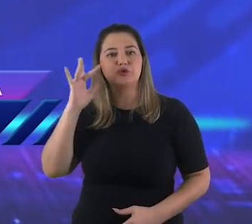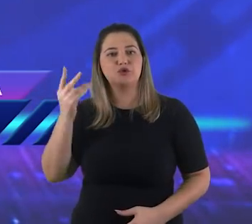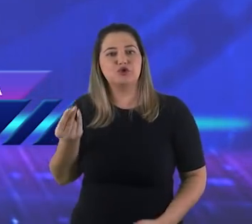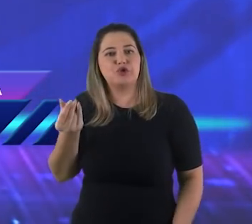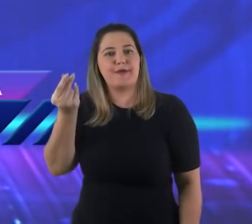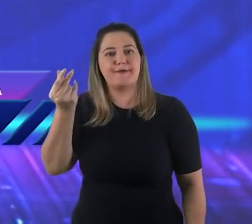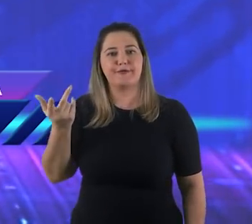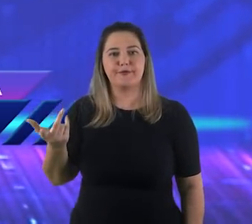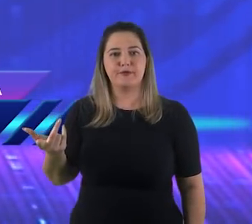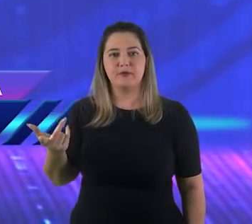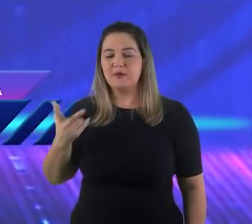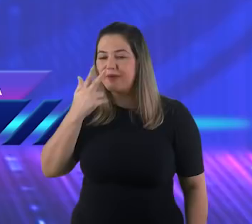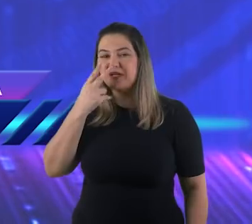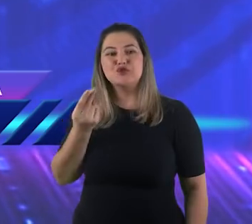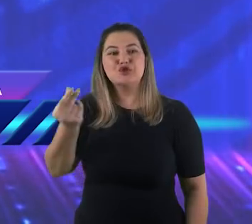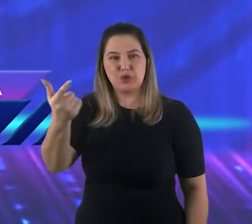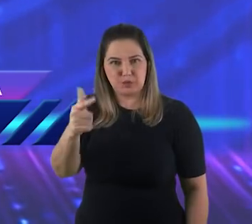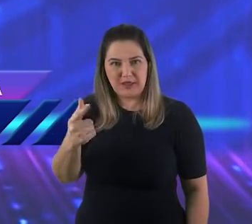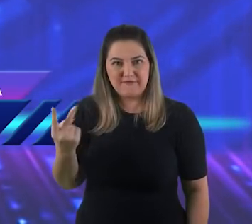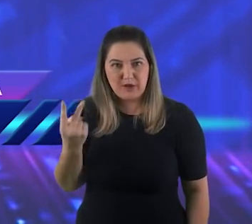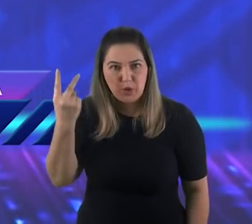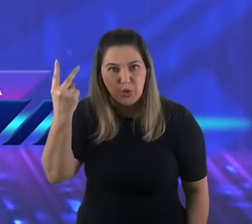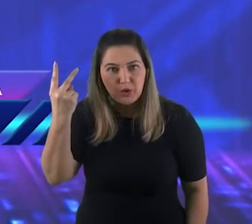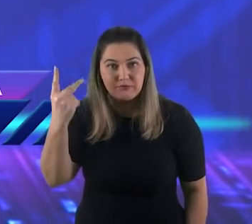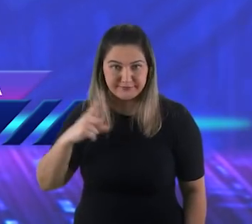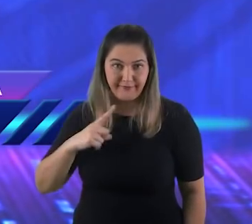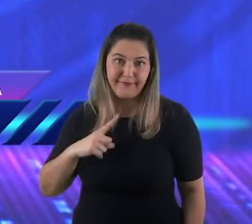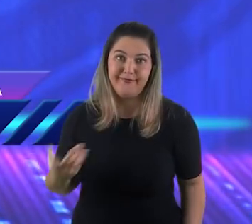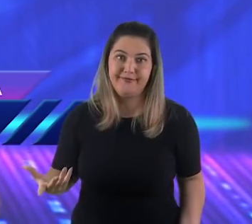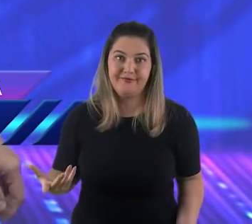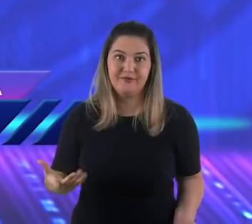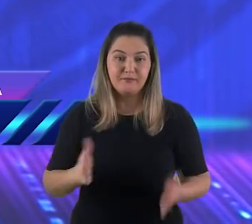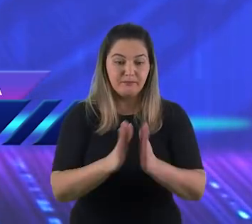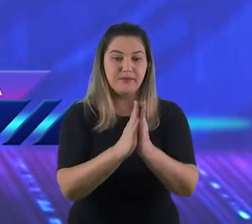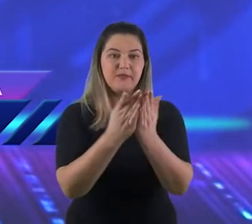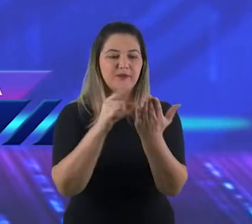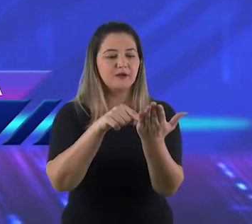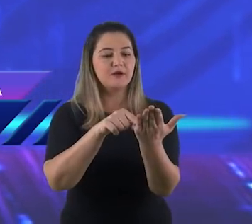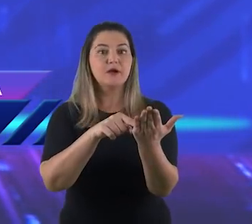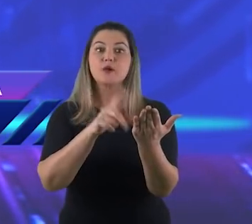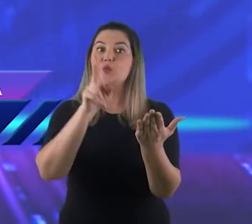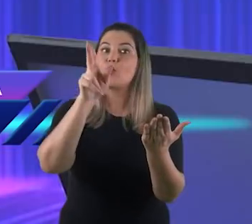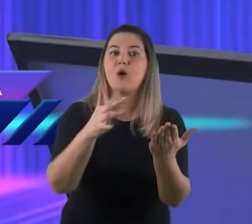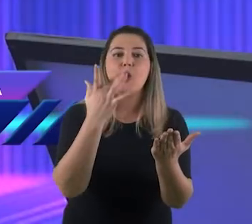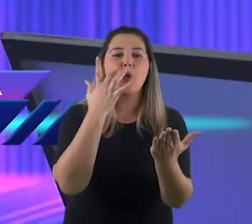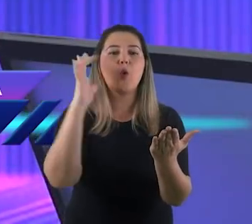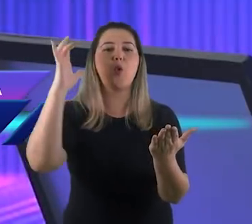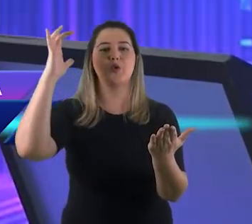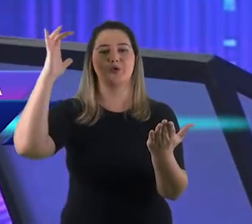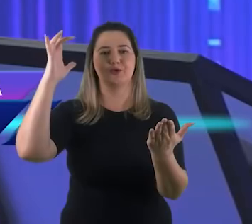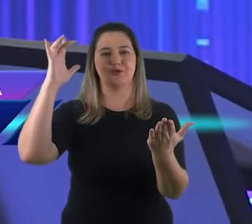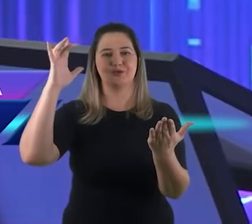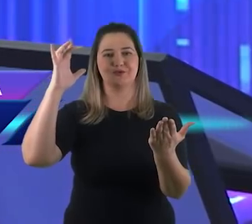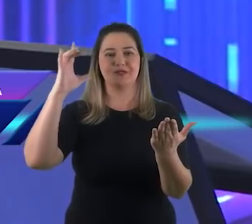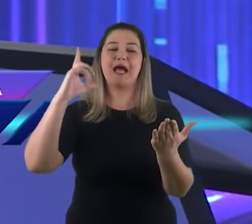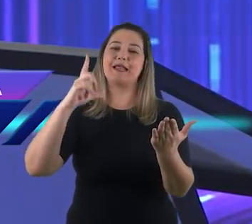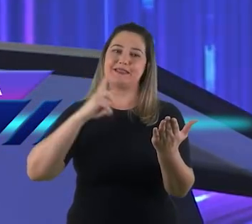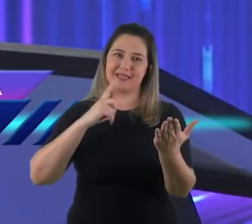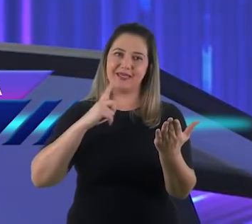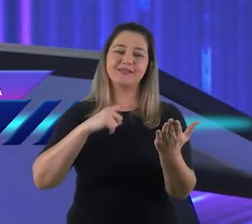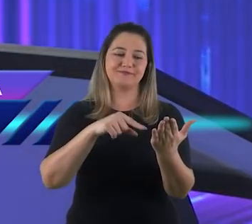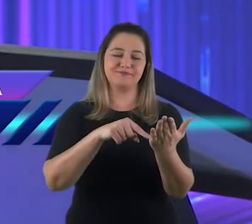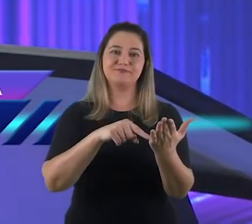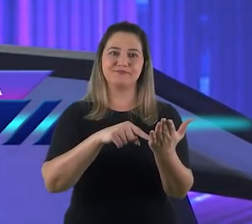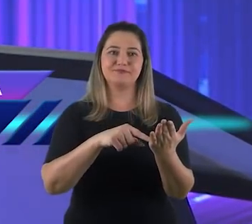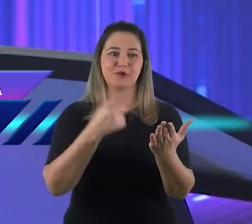dinheiro como se ele não tivesse nenhum valor, enquanto há muito valor. Há uma chave para interpretarmos